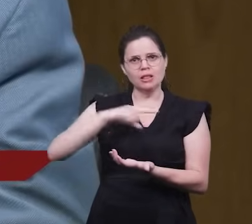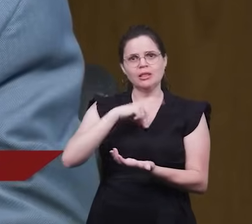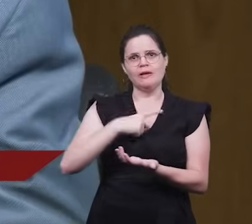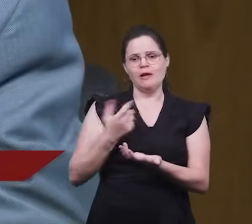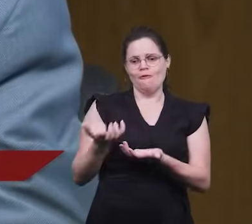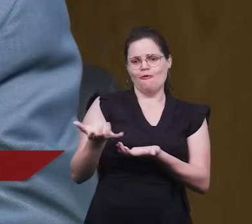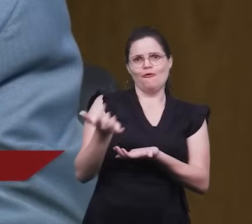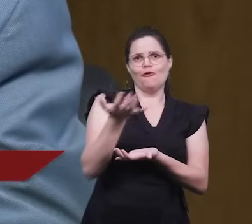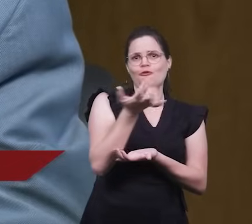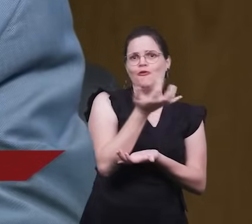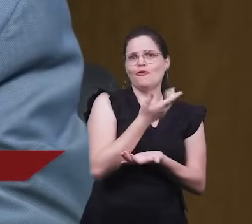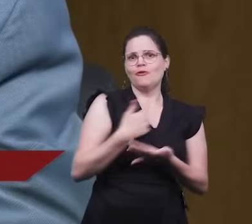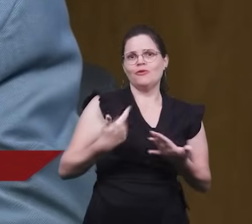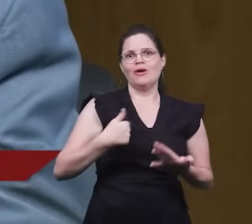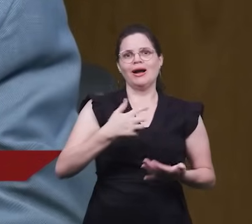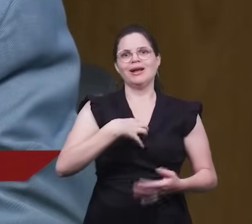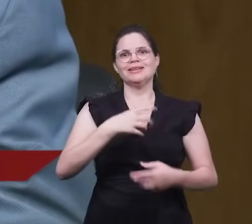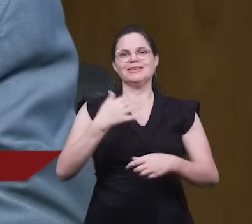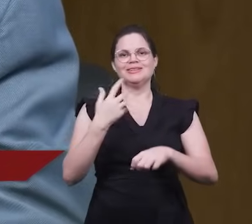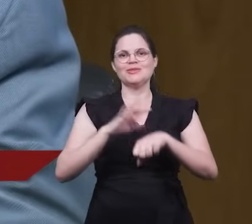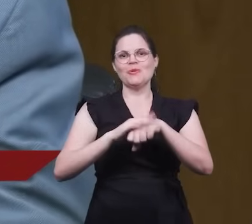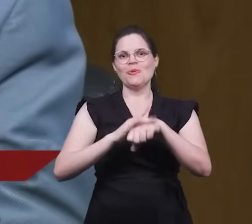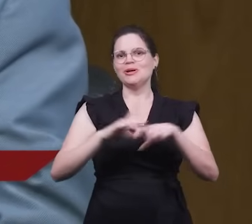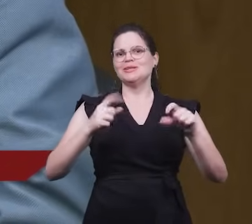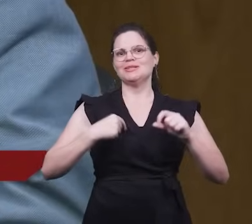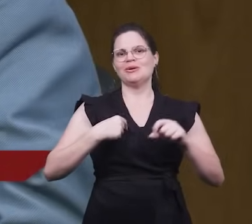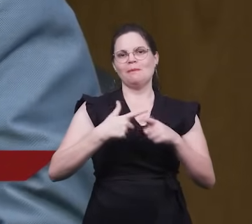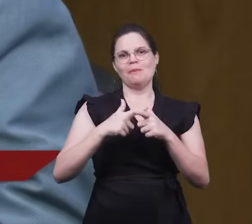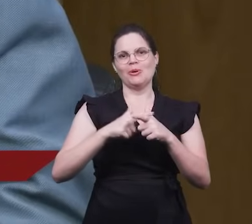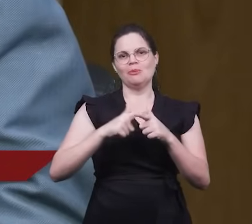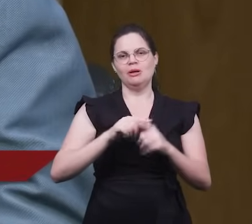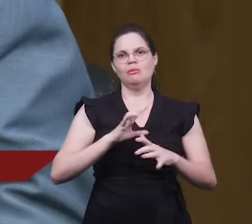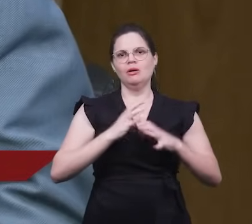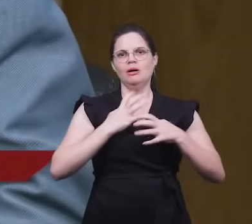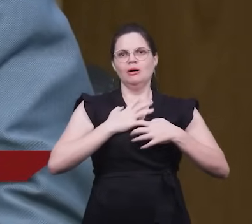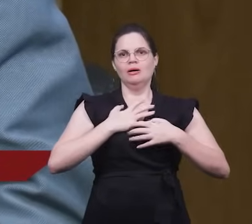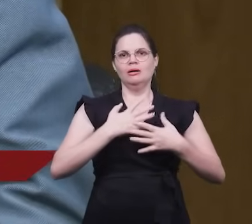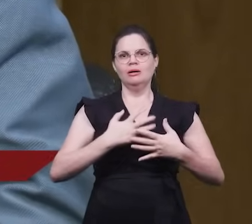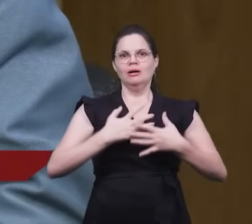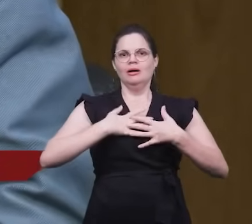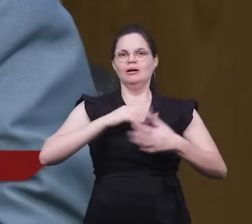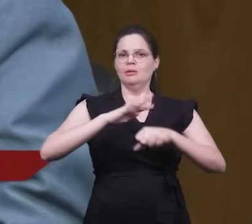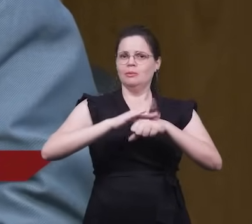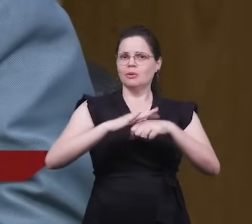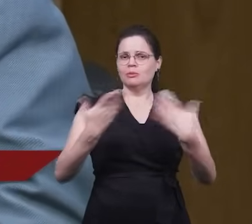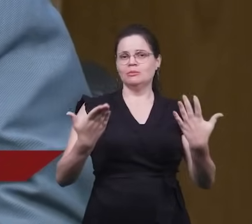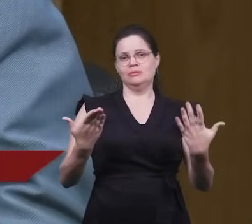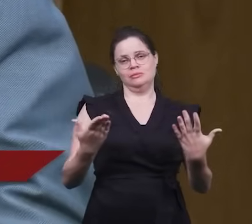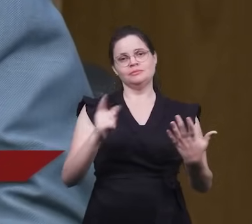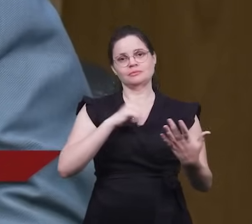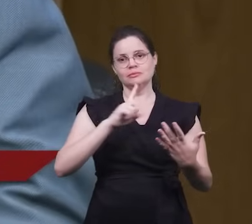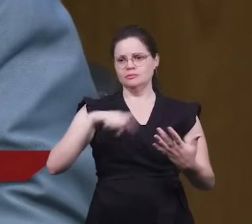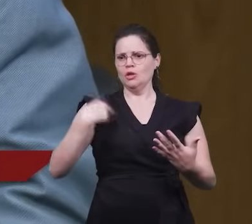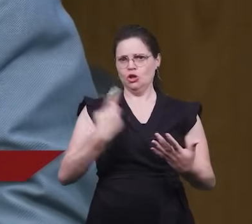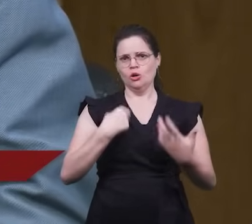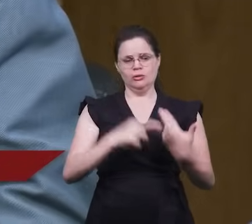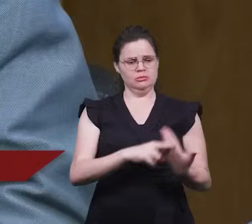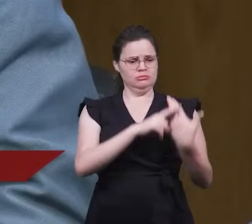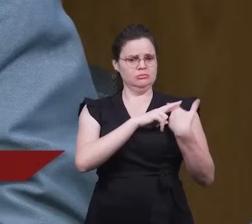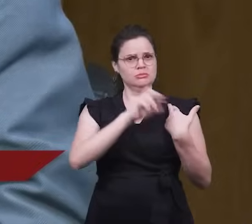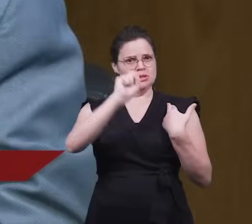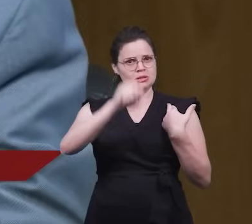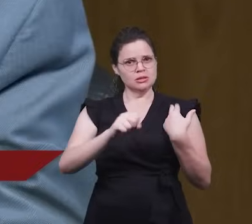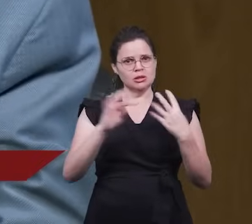as enfermidades respiratórias, os problemas. Então, nós somos os responsáveis por tudo isso que está